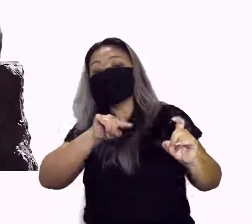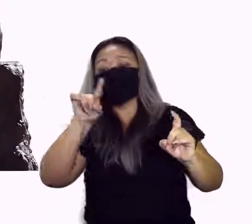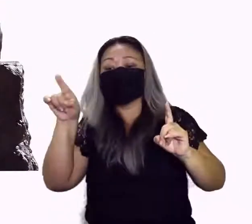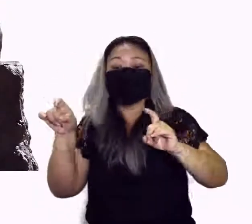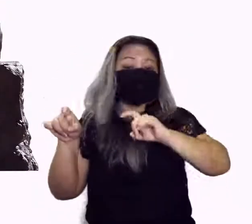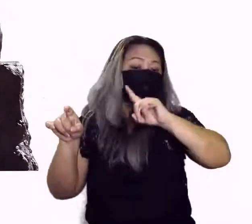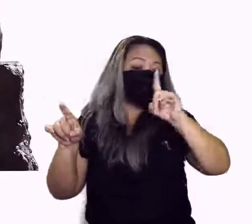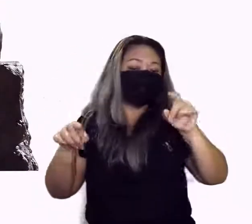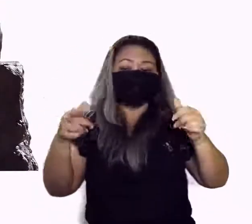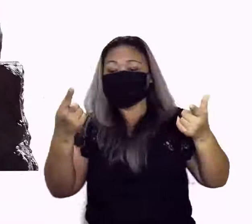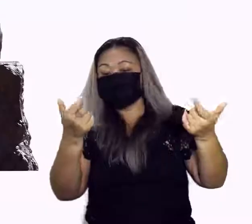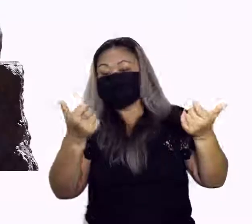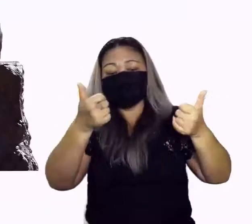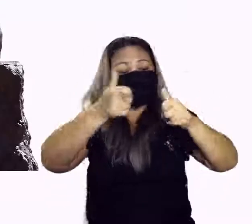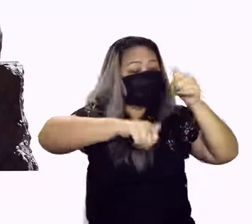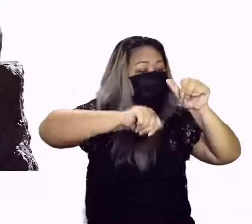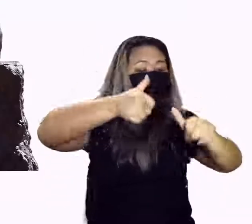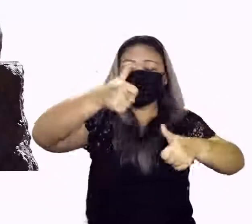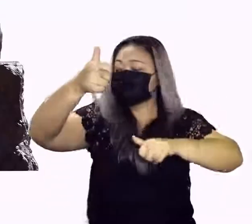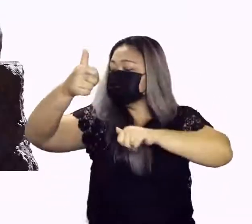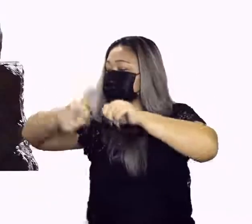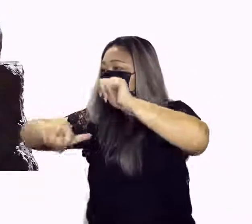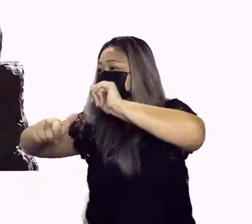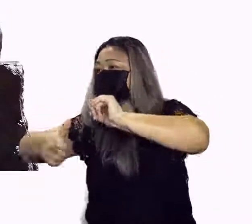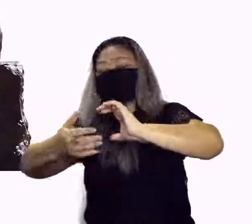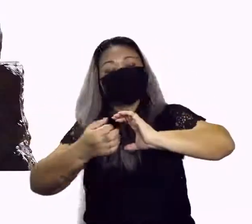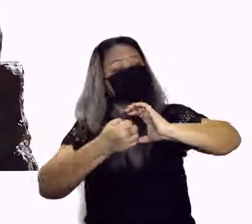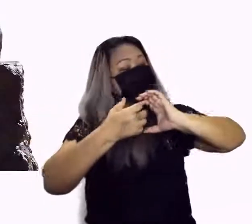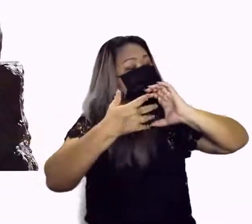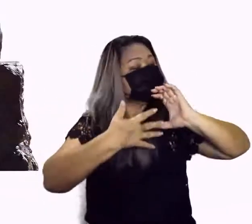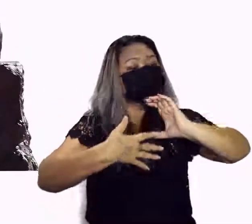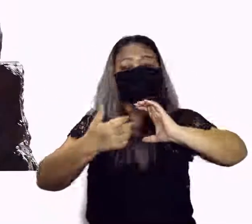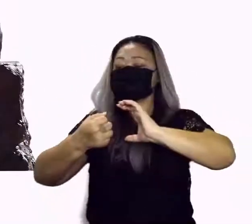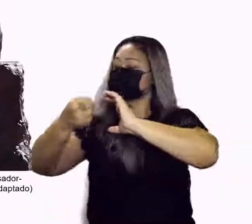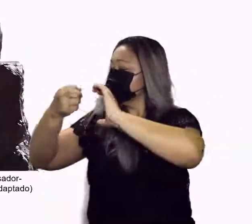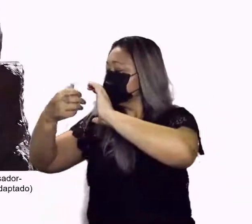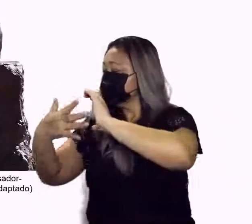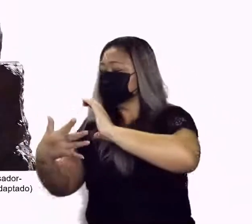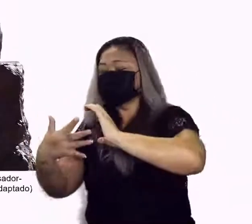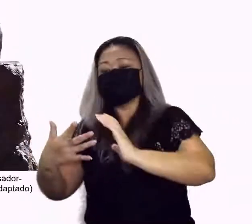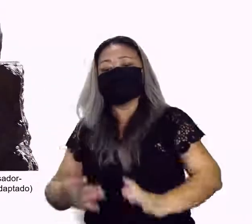Então vamos analisar essas duas características. Continuando, vamos lá?